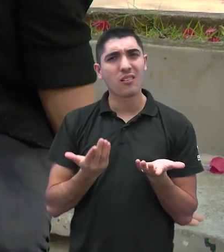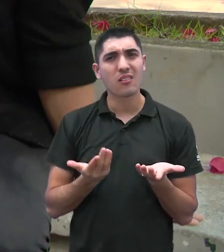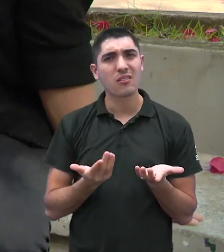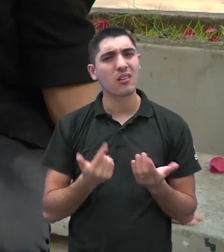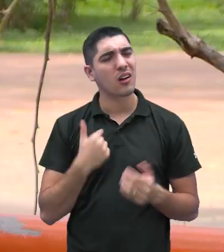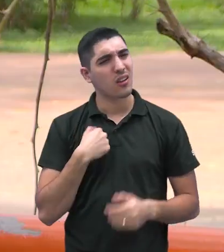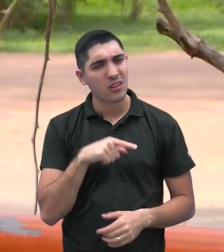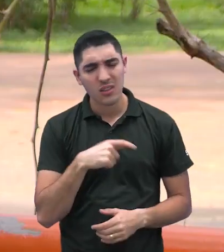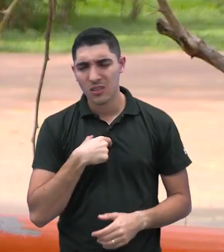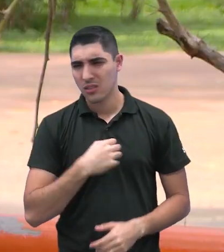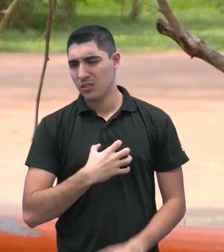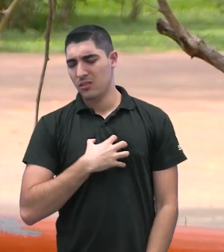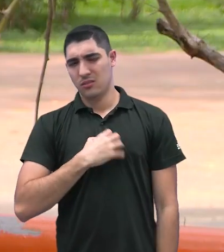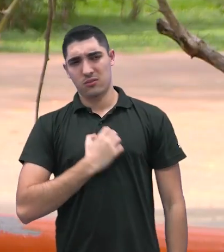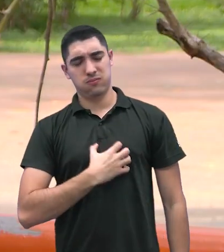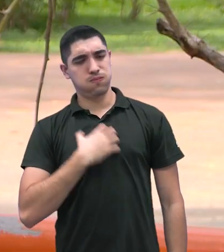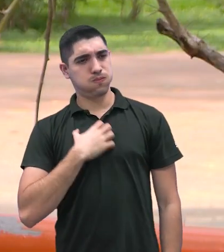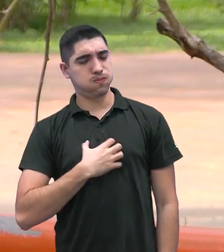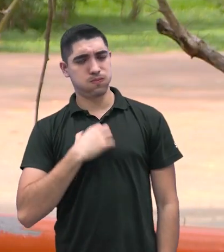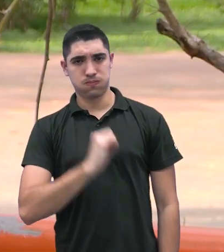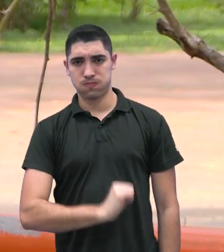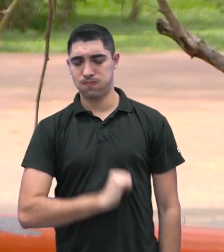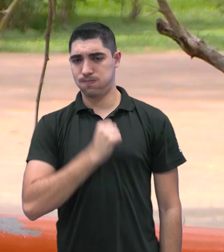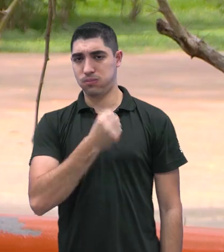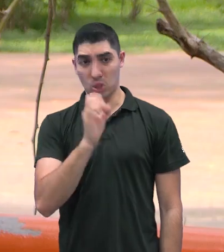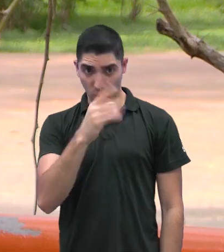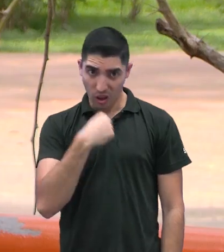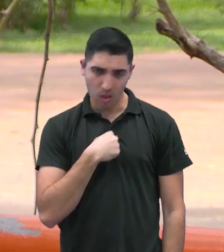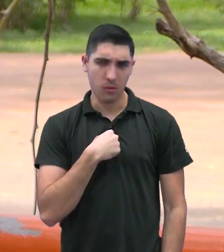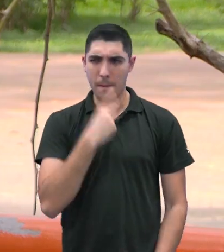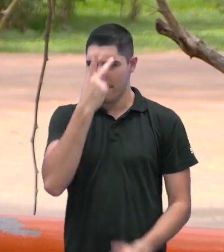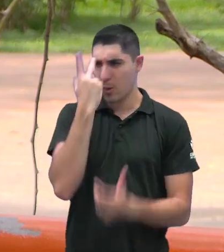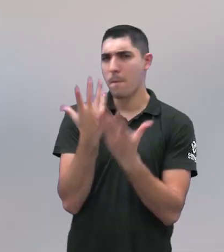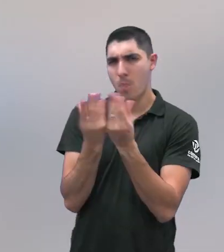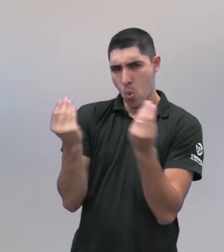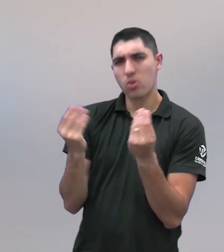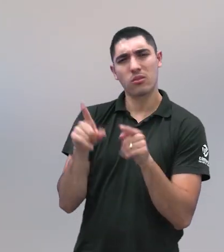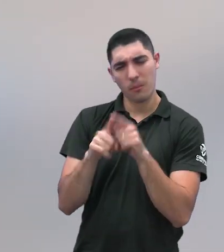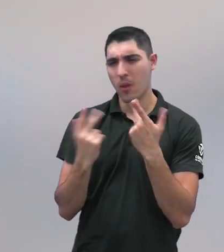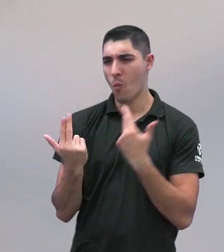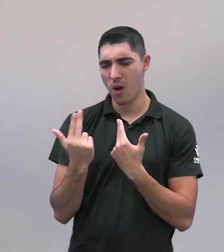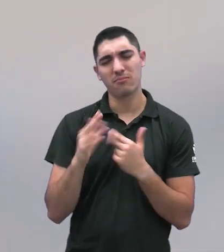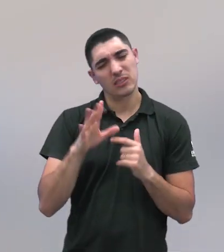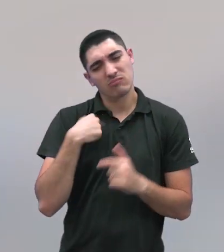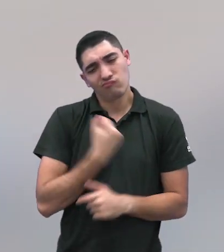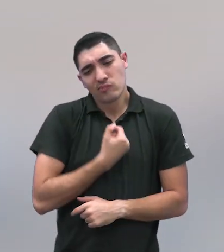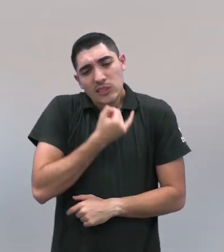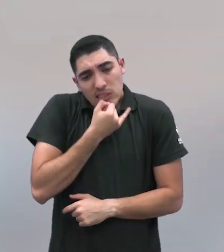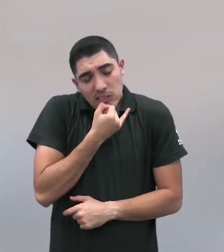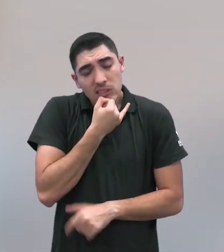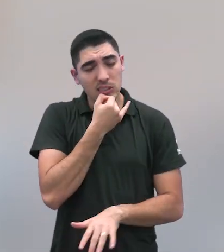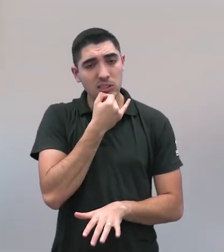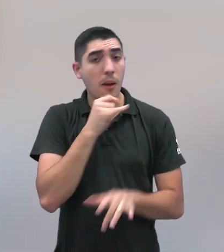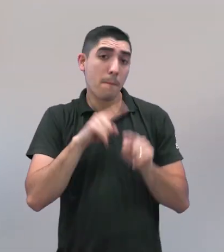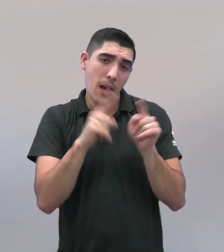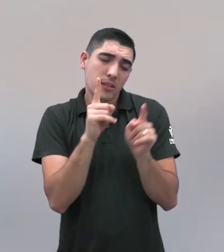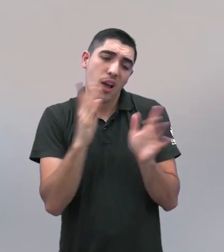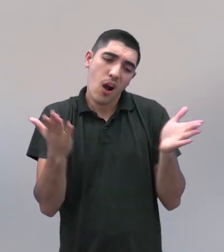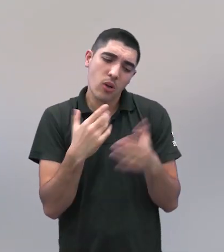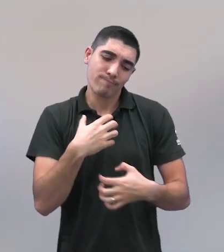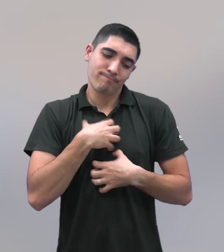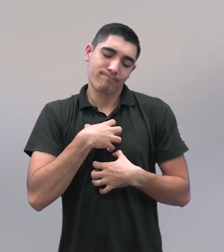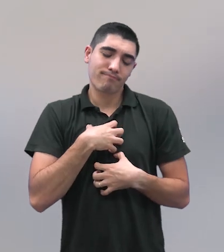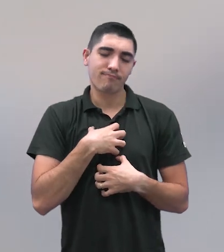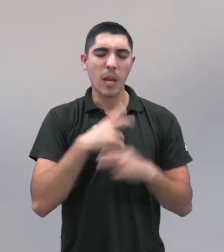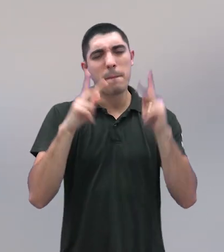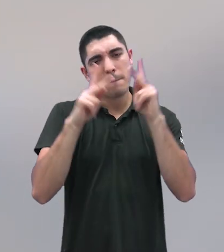Então, assim, isso revoltou não só a mim, a muita gente. Então a gente fica triste por não ter mais esse convívio, mas pelo menos estamos com a consciência,